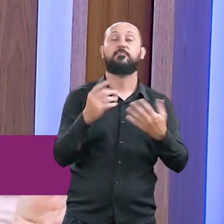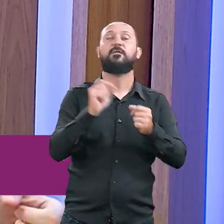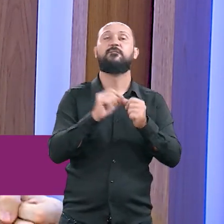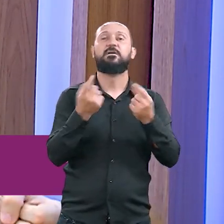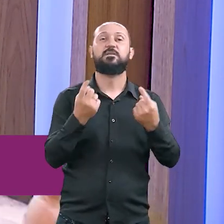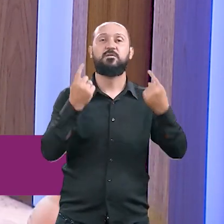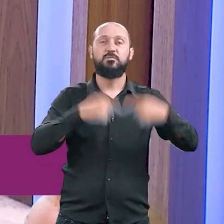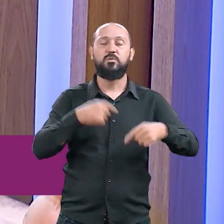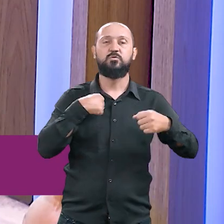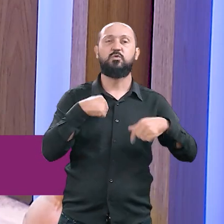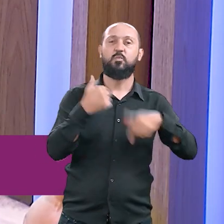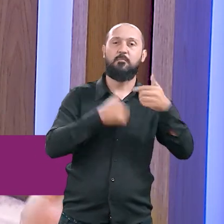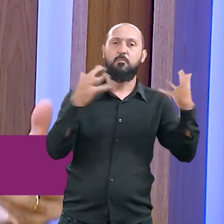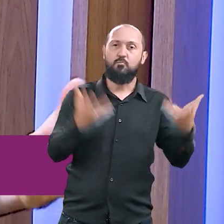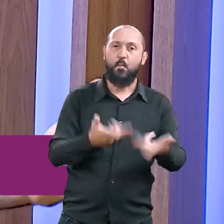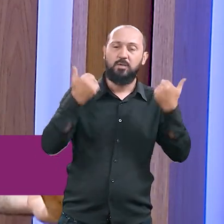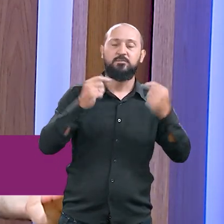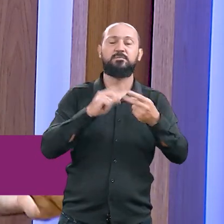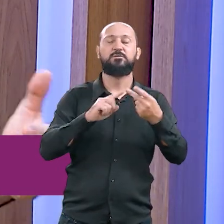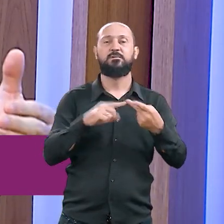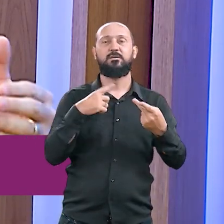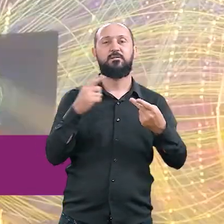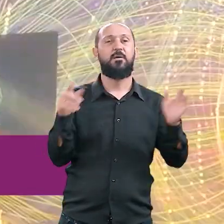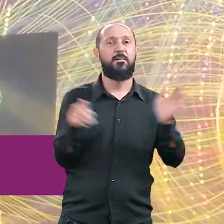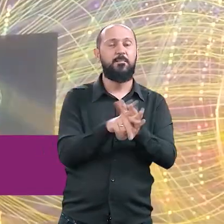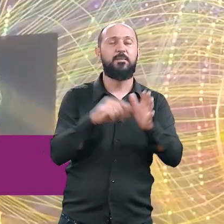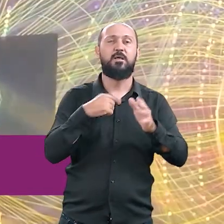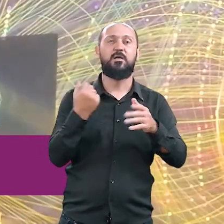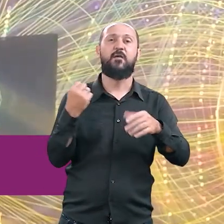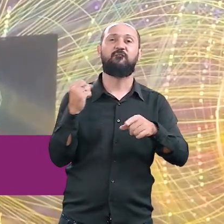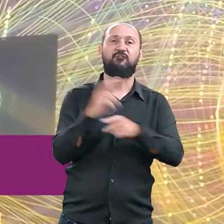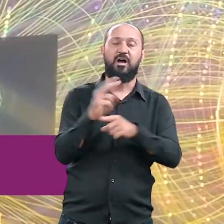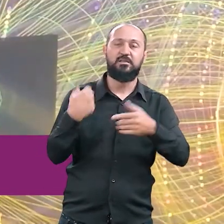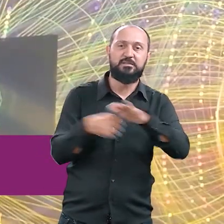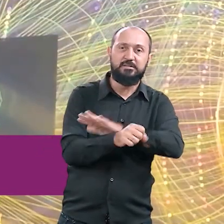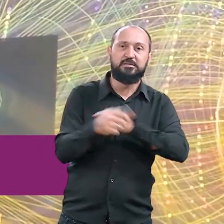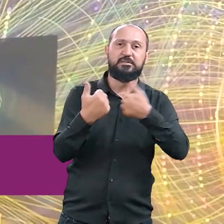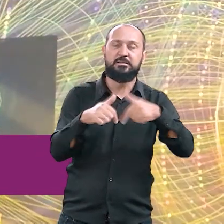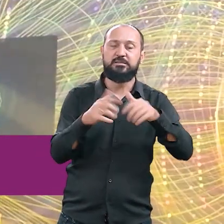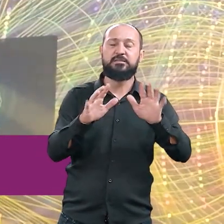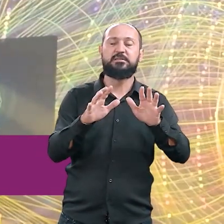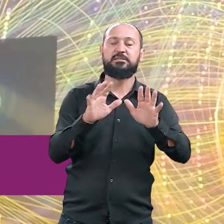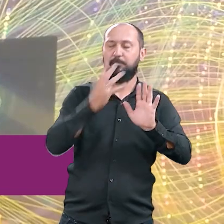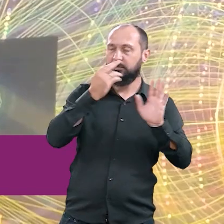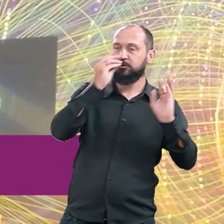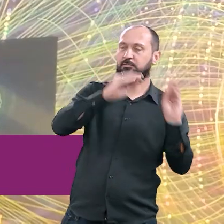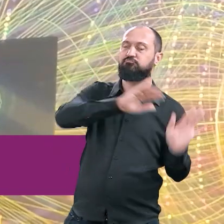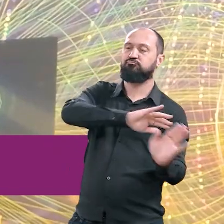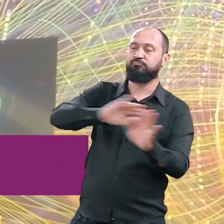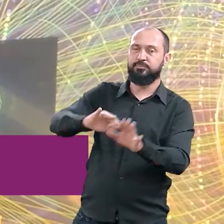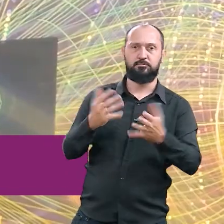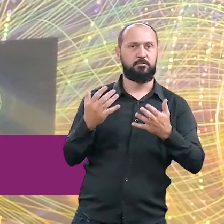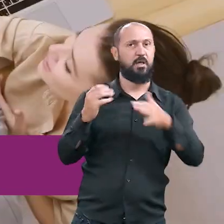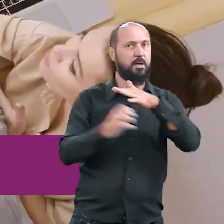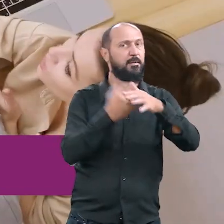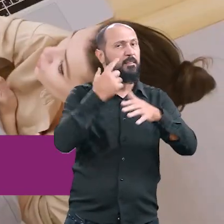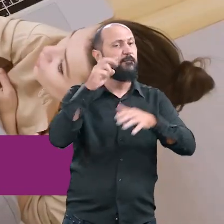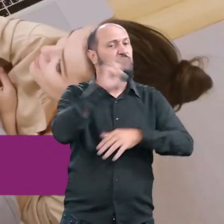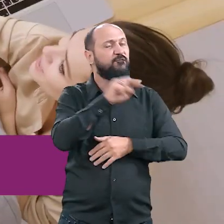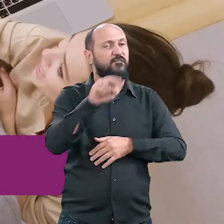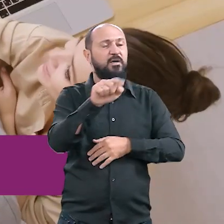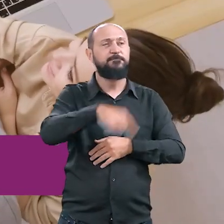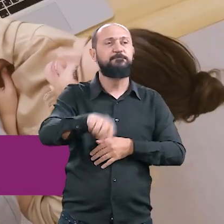que já está disponível, muitas vezes gratuitamente, a maioria gratuitamente, que te permite ganhar